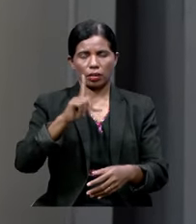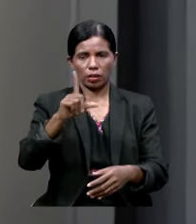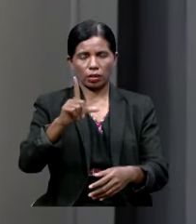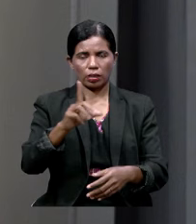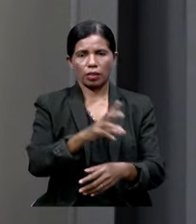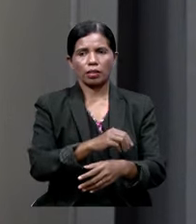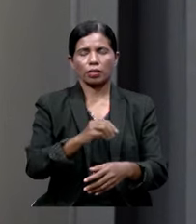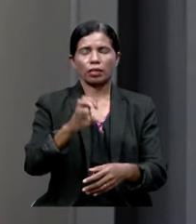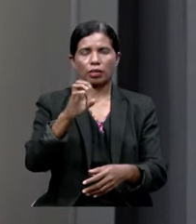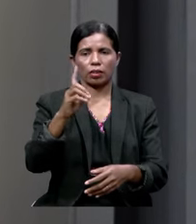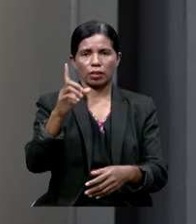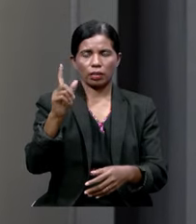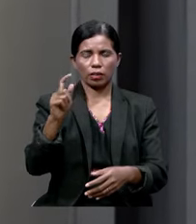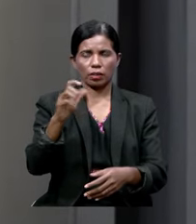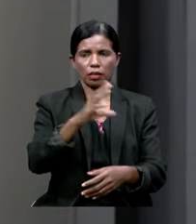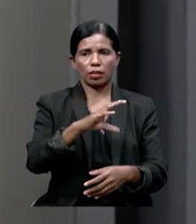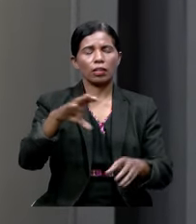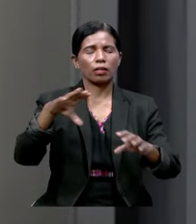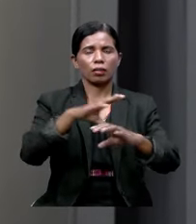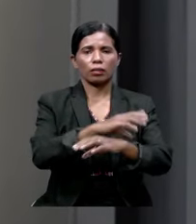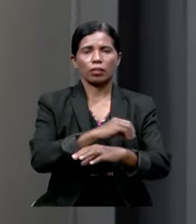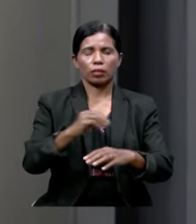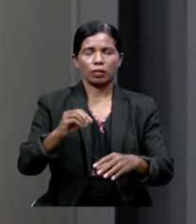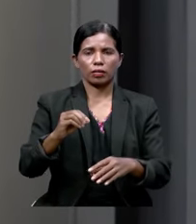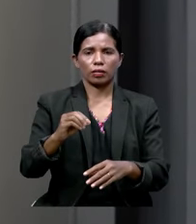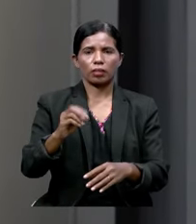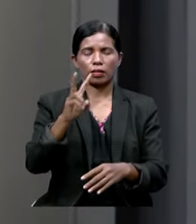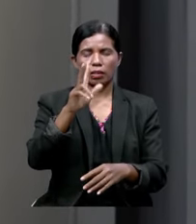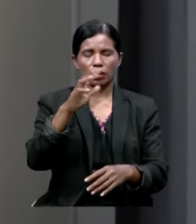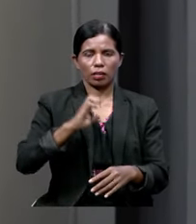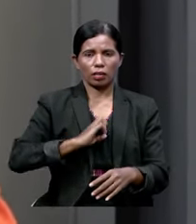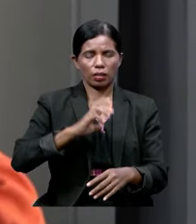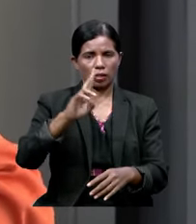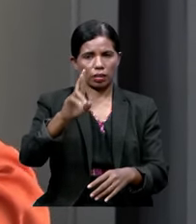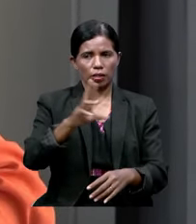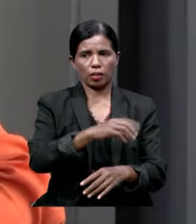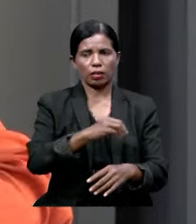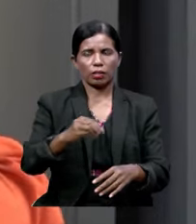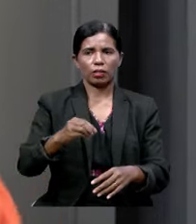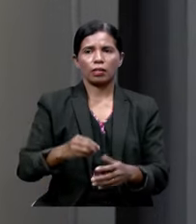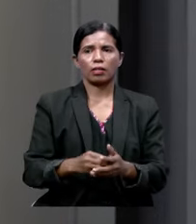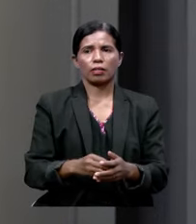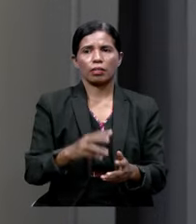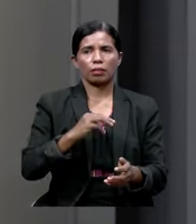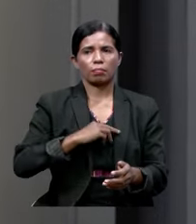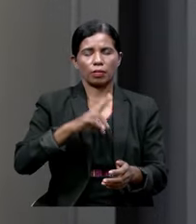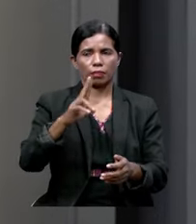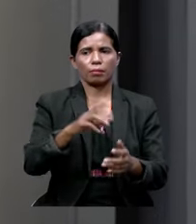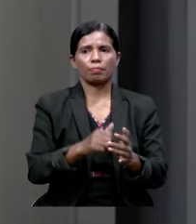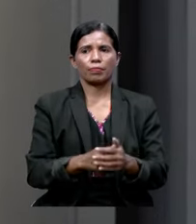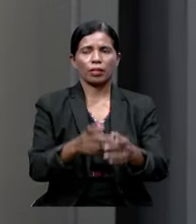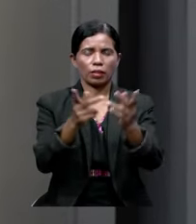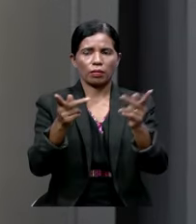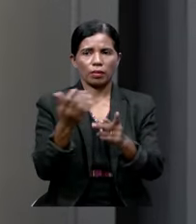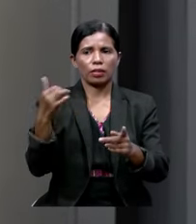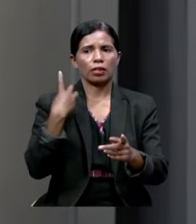Patuada Betem, Golgota Sato, Golgota Dua, Hera, Notaqui, Udilara, Manleu. E a área será, né?